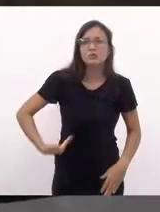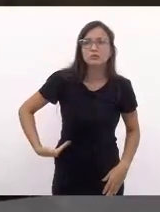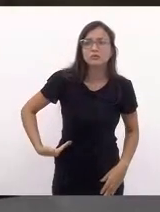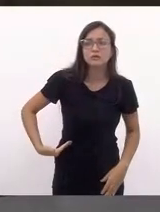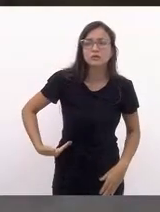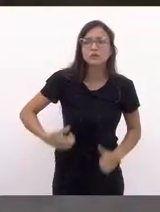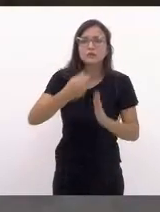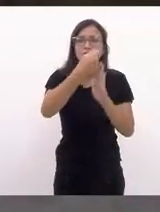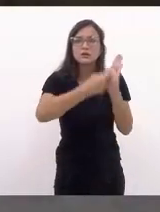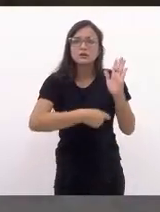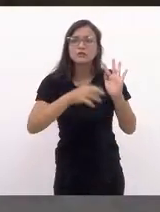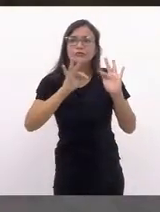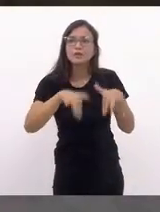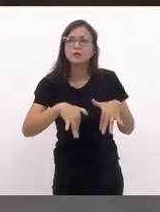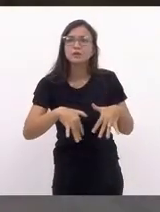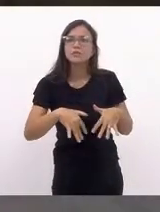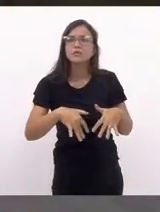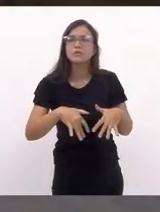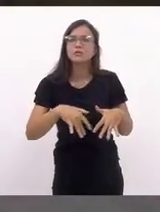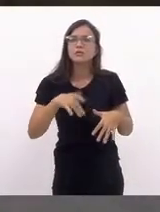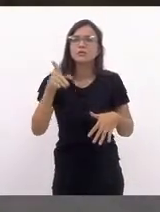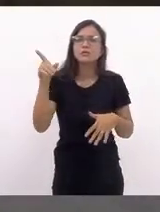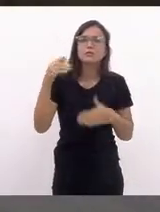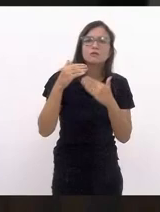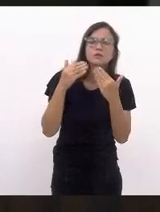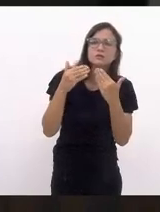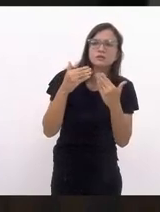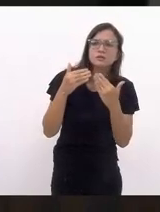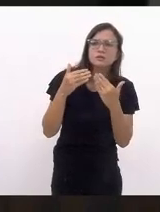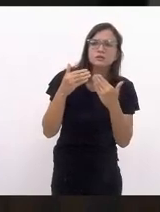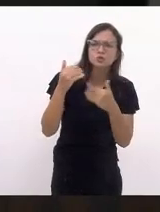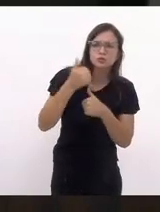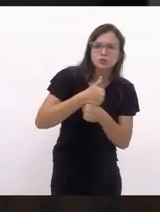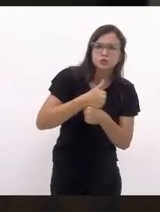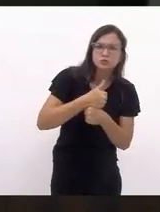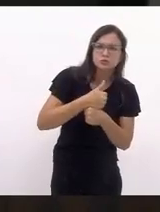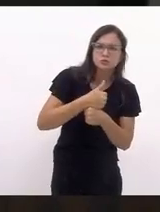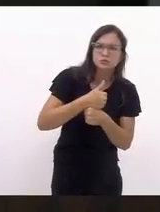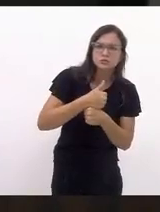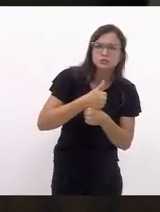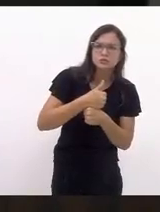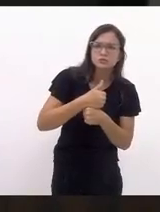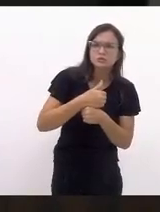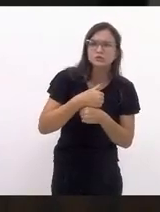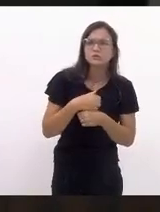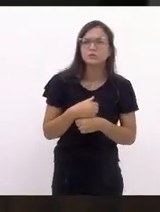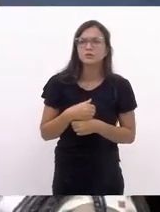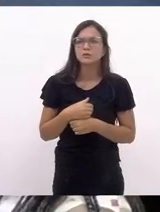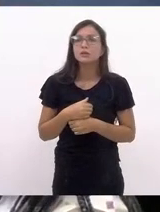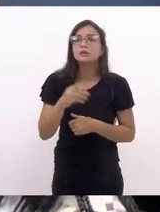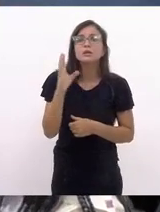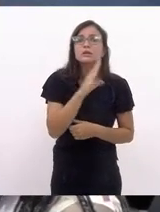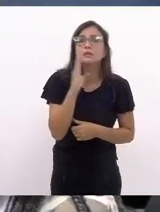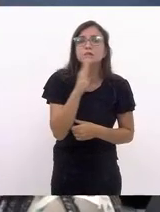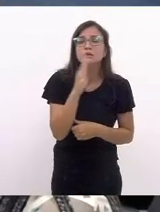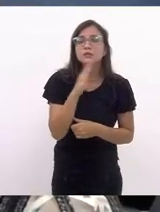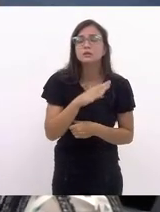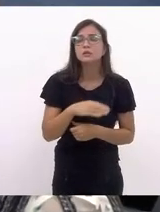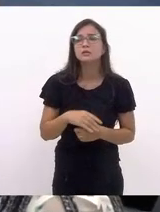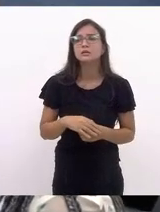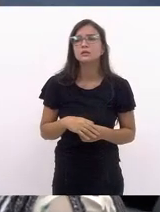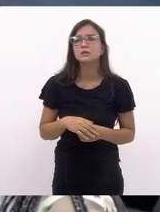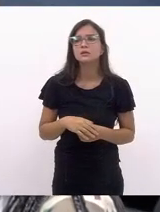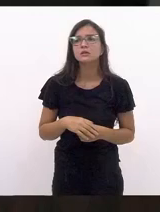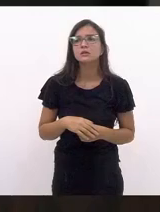forma final de redação vai poder conversar com a minha forma final norte do substantivo Oi pediu banho urgência E